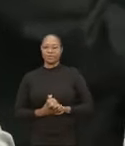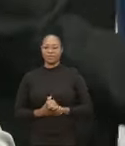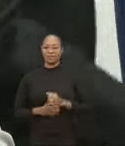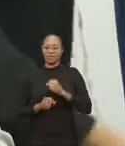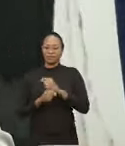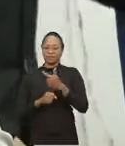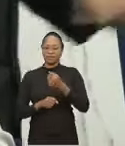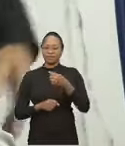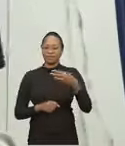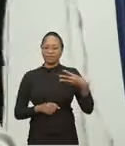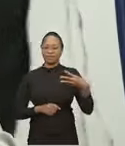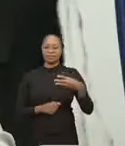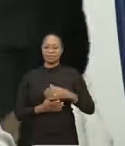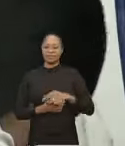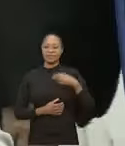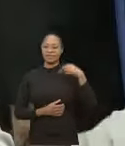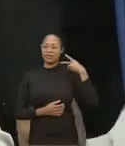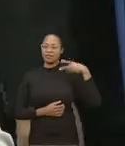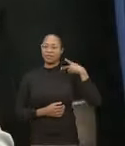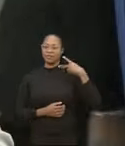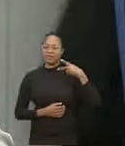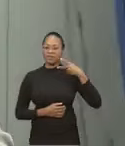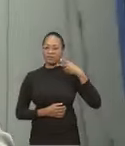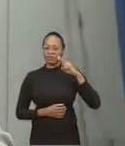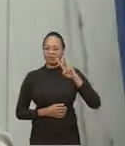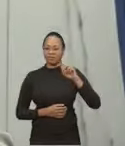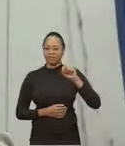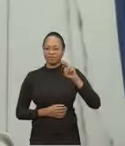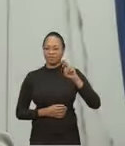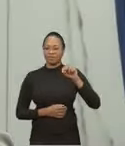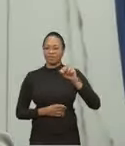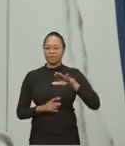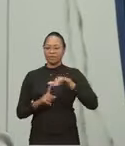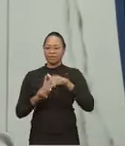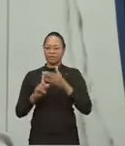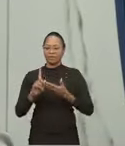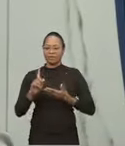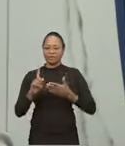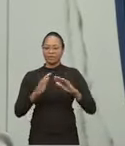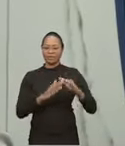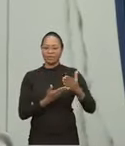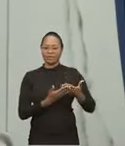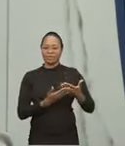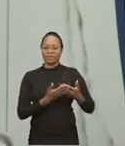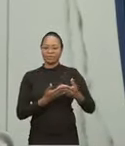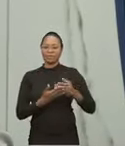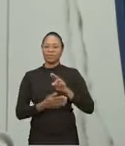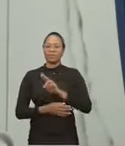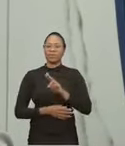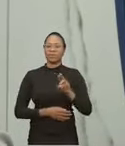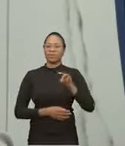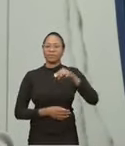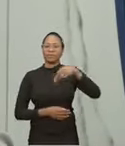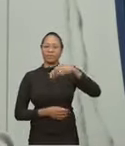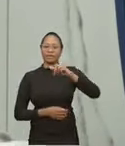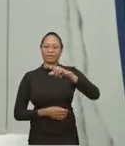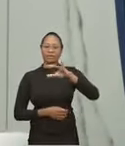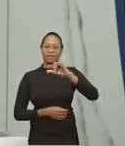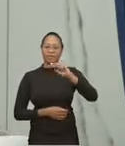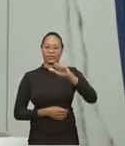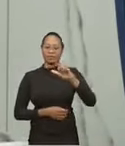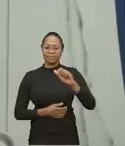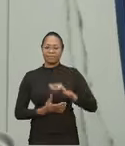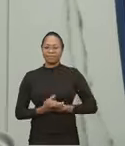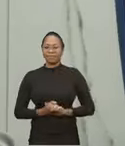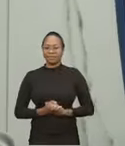056/2023, de autoria do vereador Vaval, concede a medalha Maria Quitéria à ilustre senhora Rita de Cássia Assunção Santos e